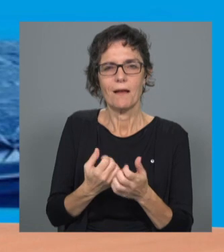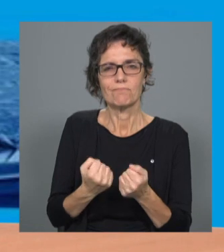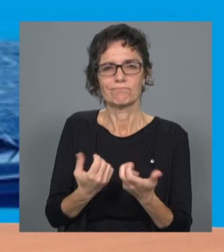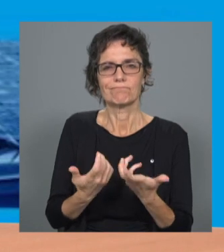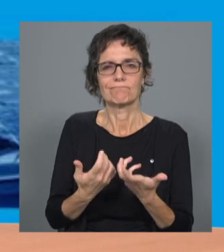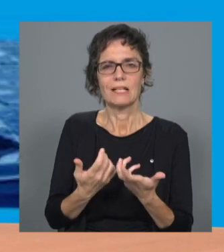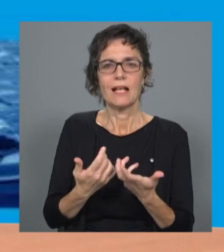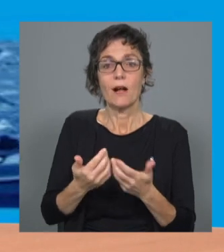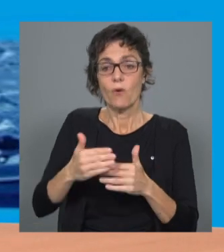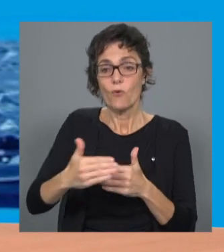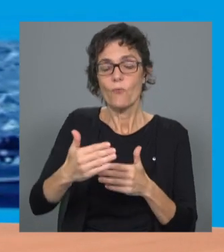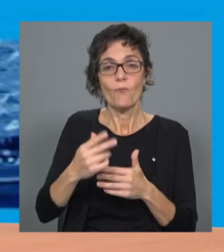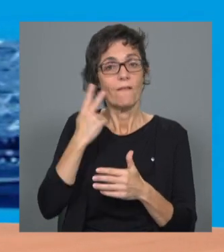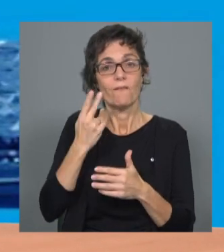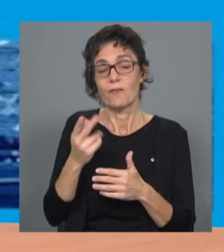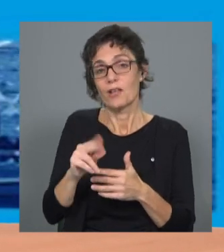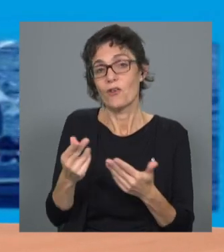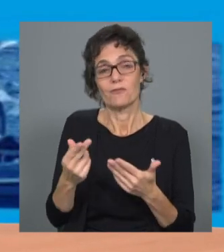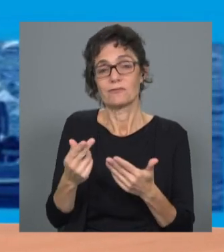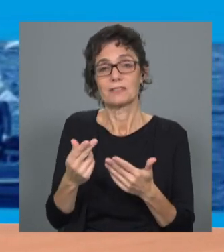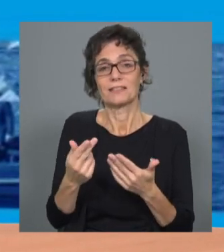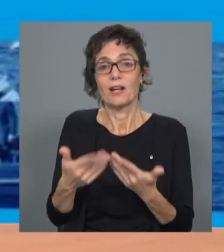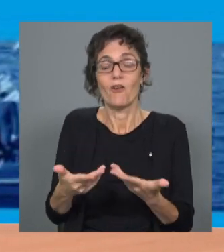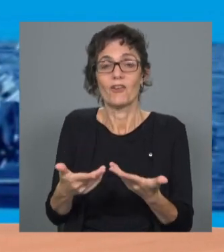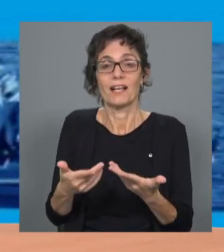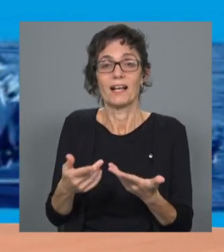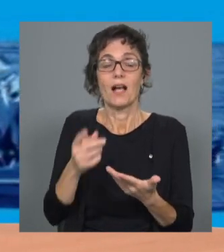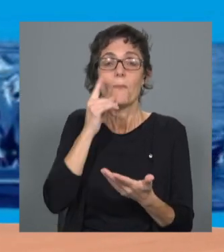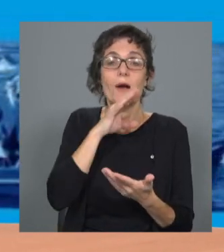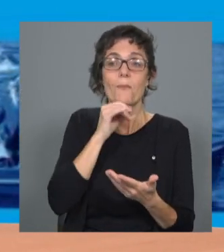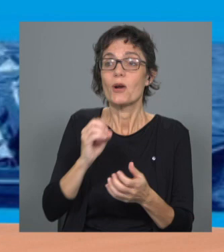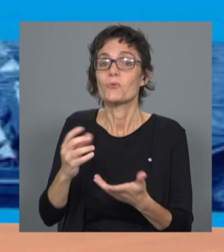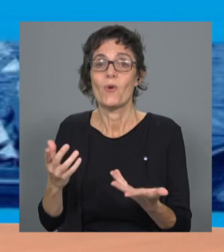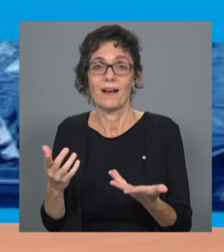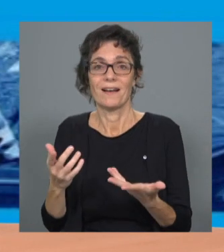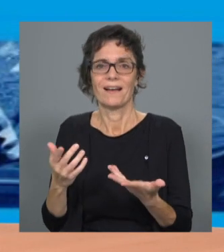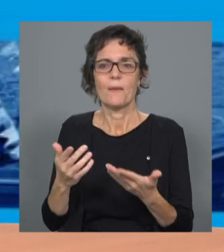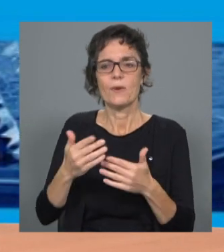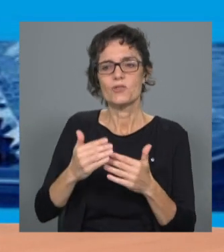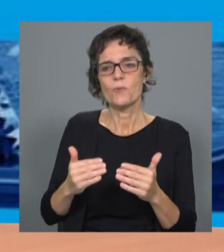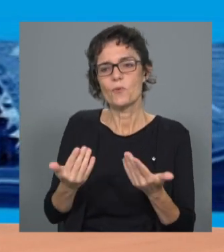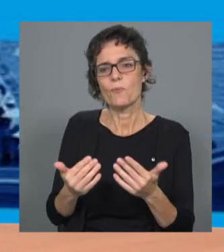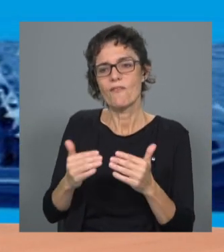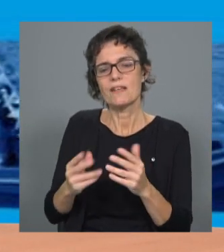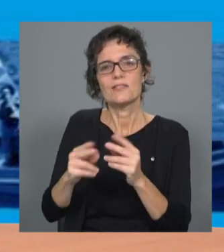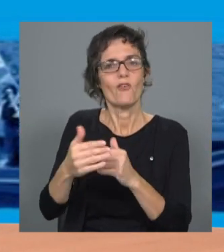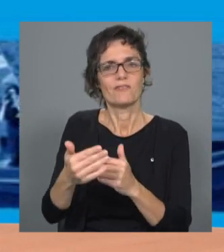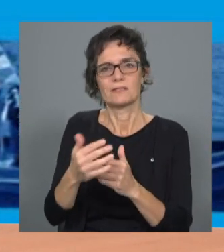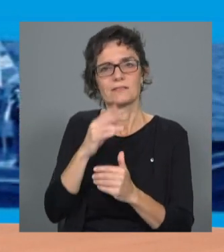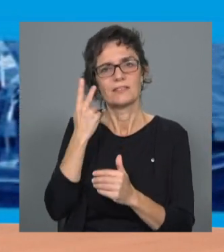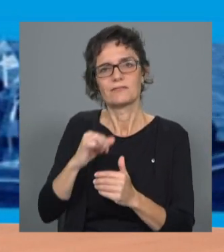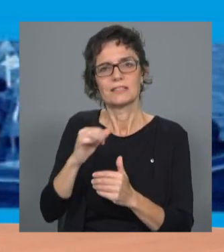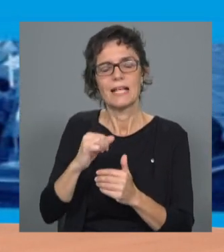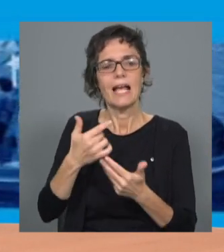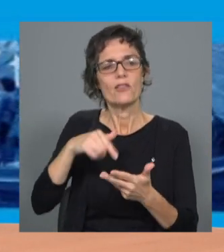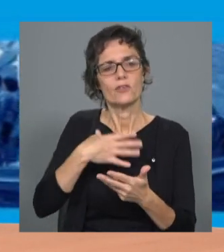vida, já que são sem os nossos pais, sem aqueles que são mais próximos de nós, mas é uma espécie de homenagem, uma espécie